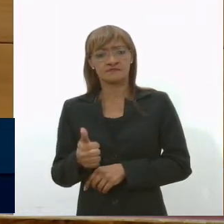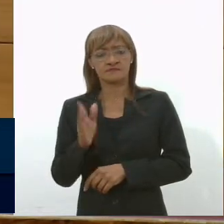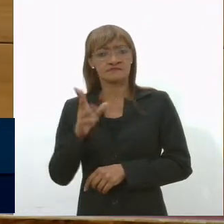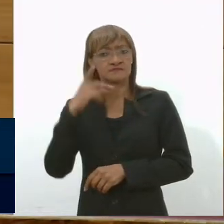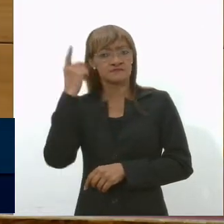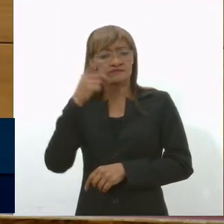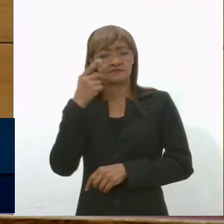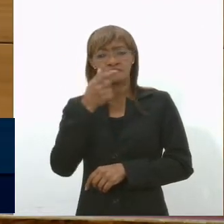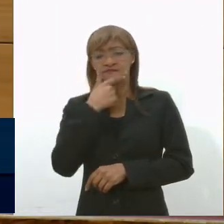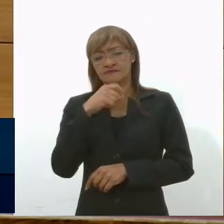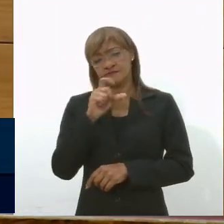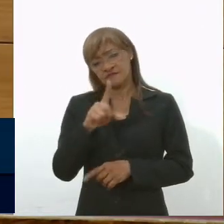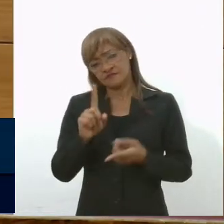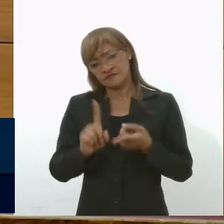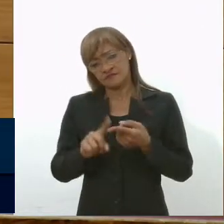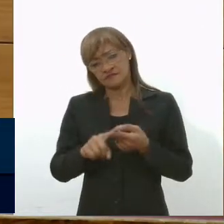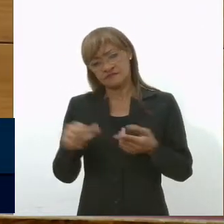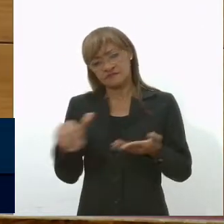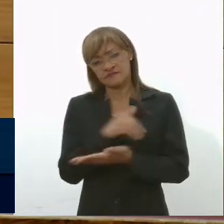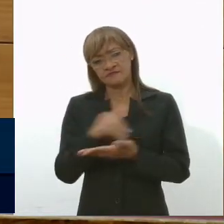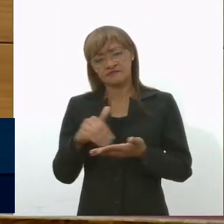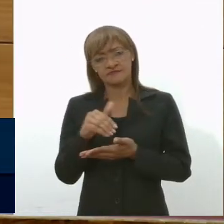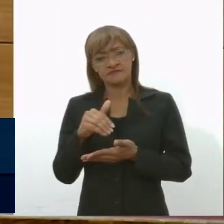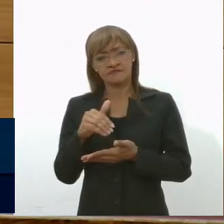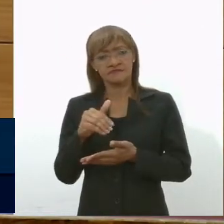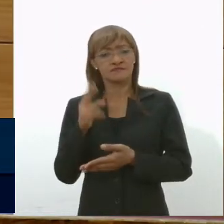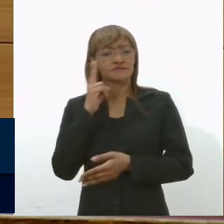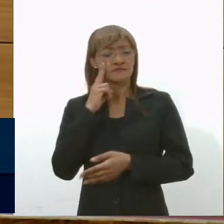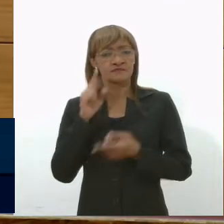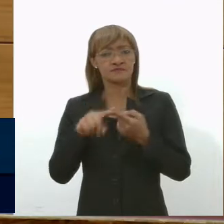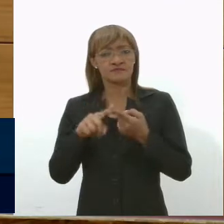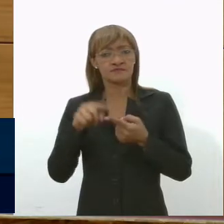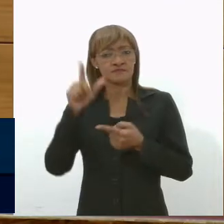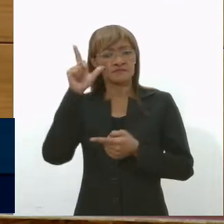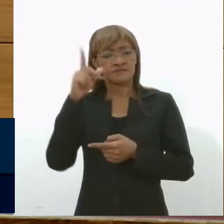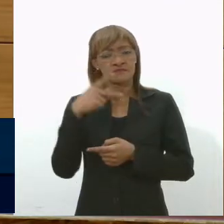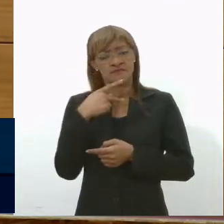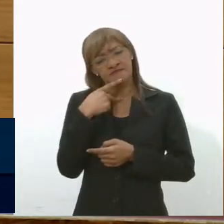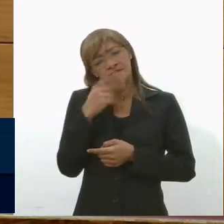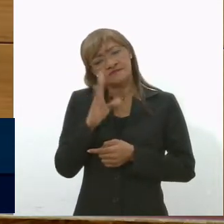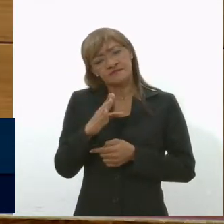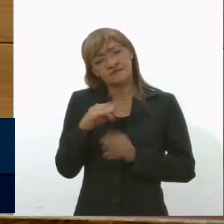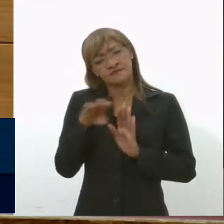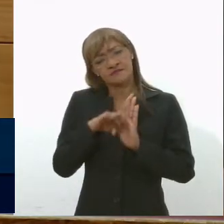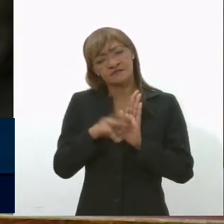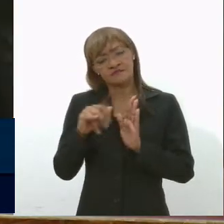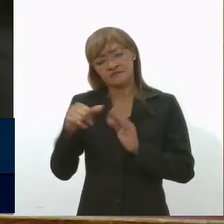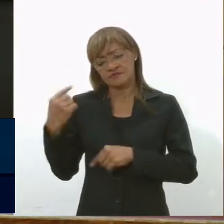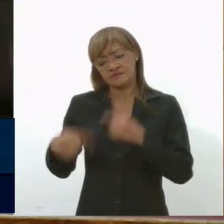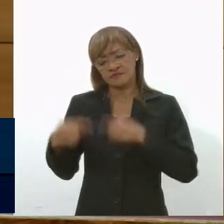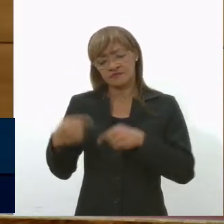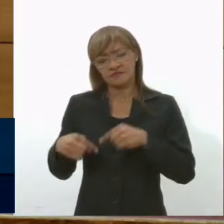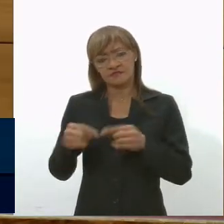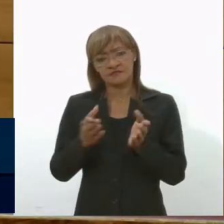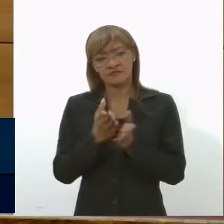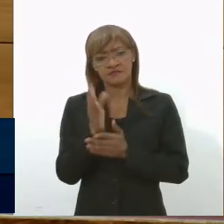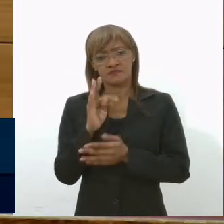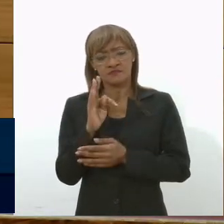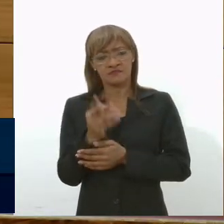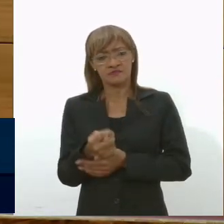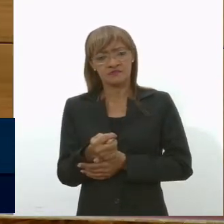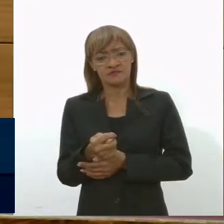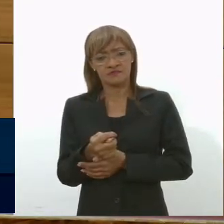Bispo, secretariado pelos deputados Zezinho Sobral e Luciano Pimentel. Na ordem do dia, foram discutidos e aprovados por unanimidade